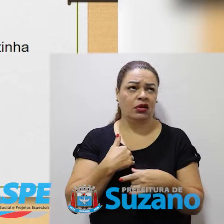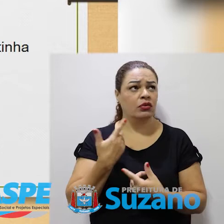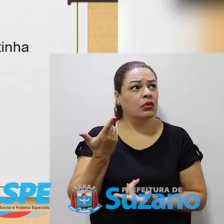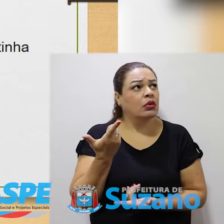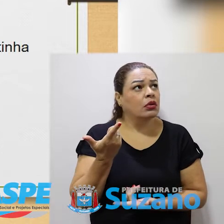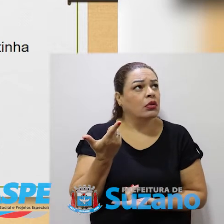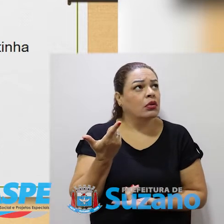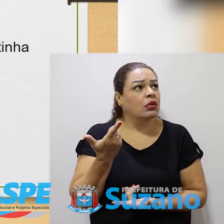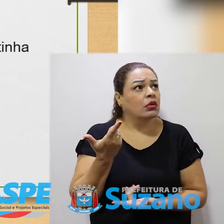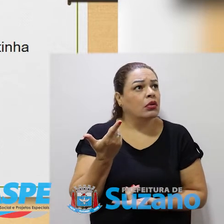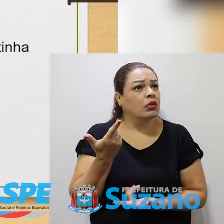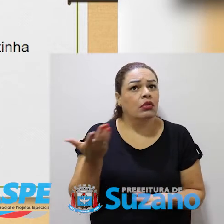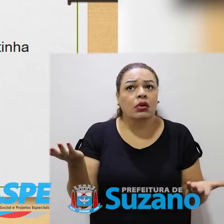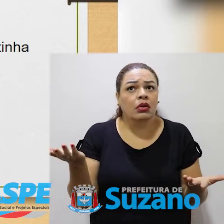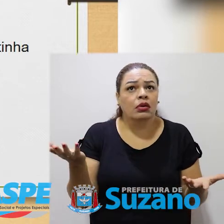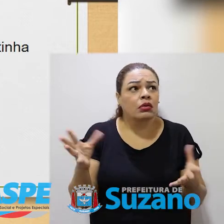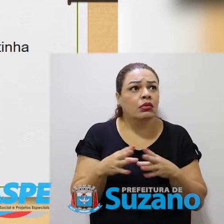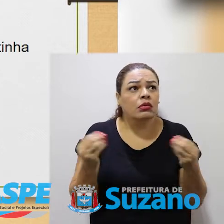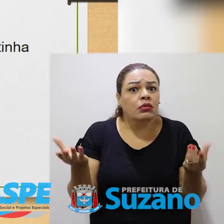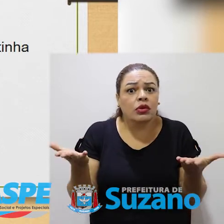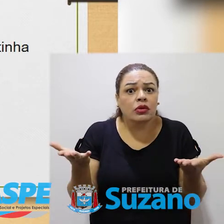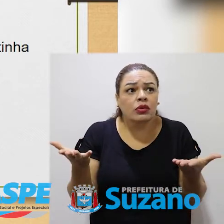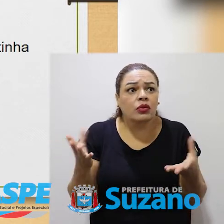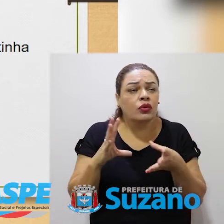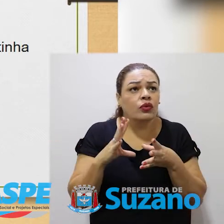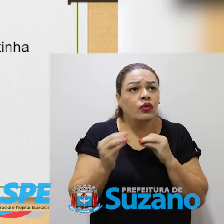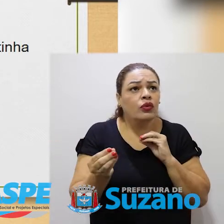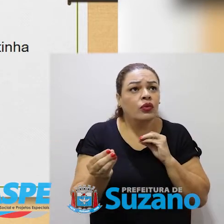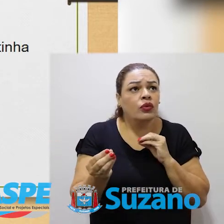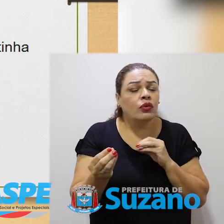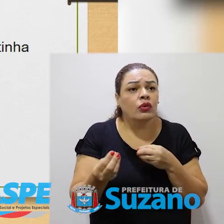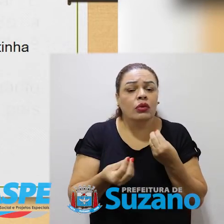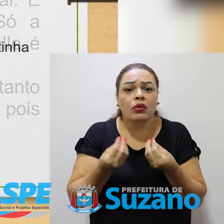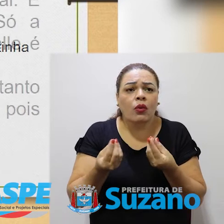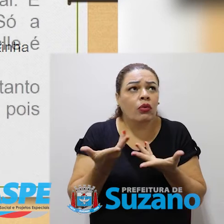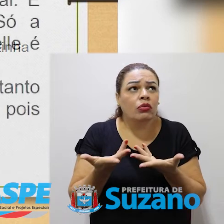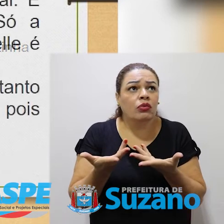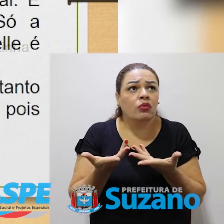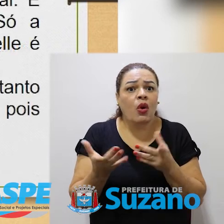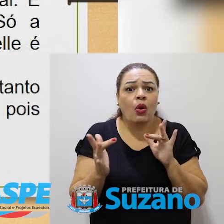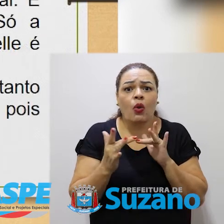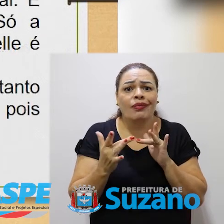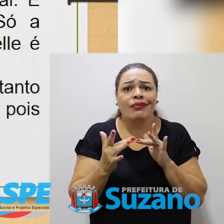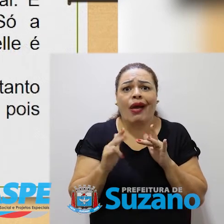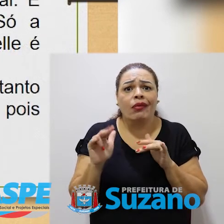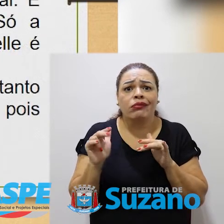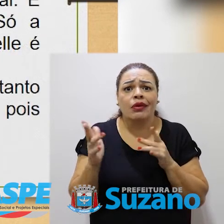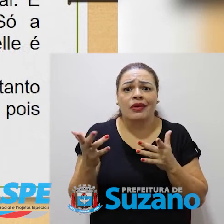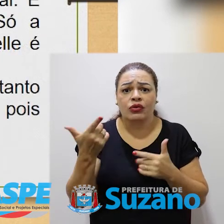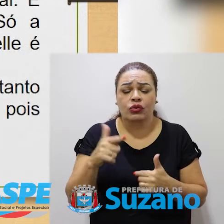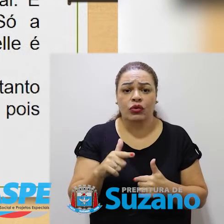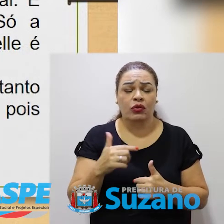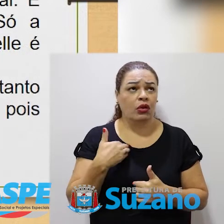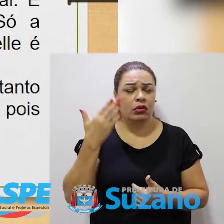queria dizer que o gato tinha desaparecido, que se tinha ido embora, que eu não voltaria a vê-lo. Eu não sabia o significado